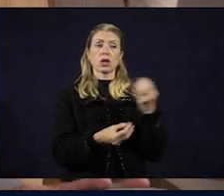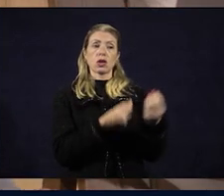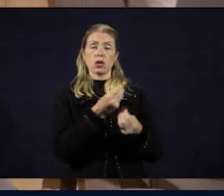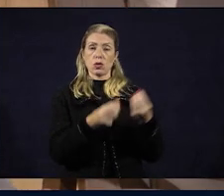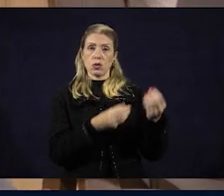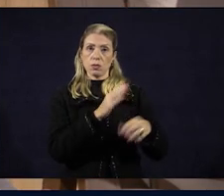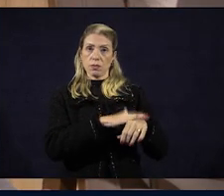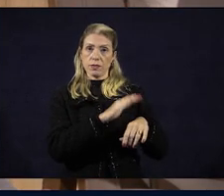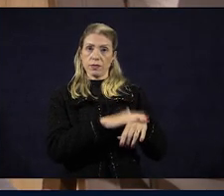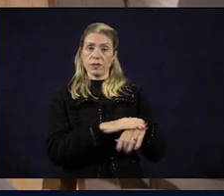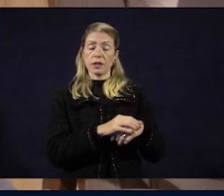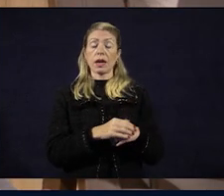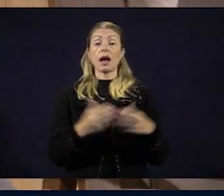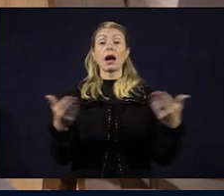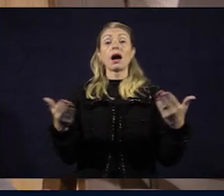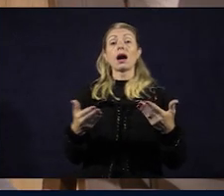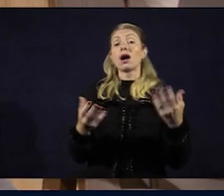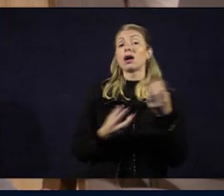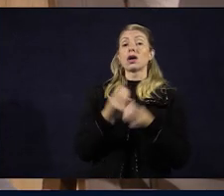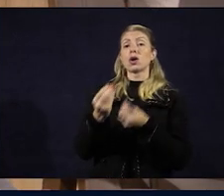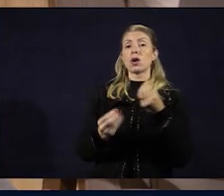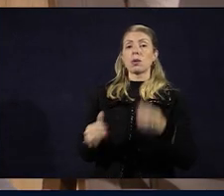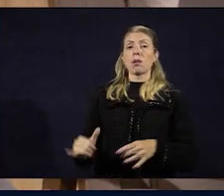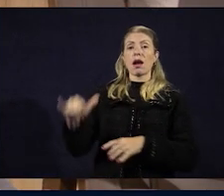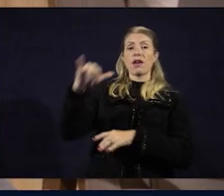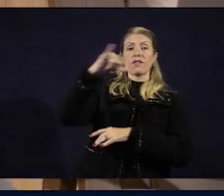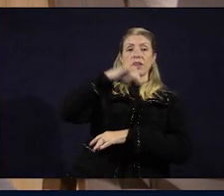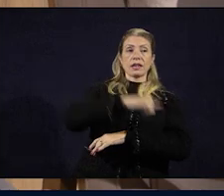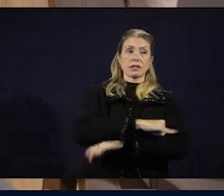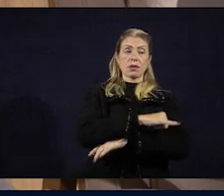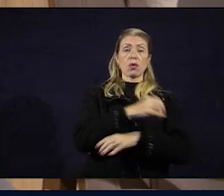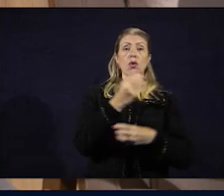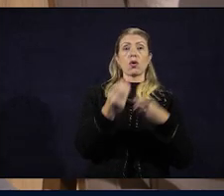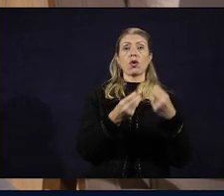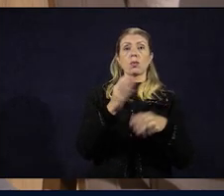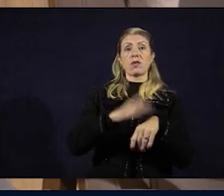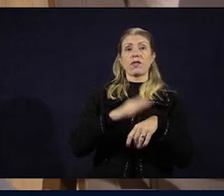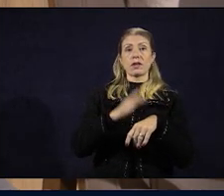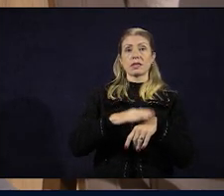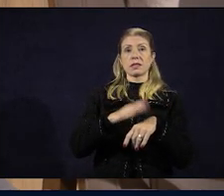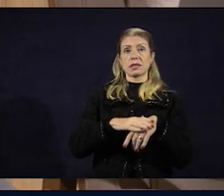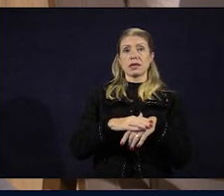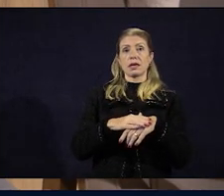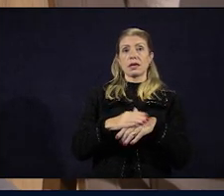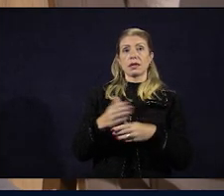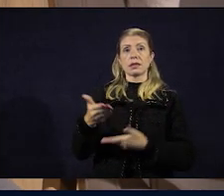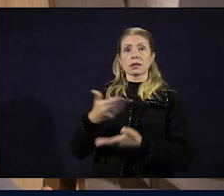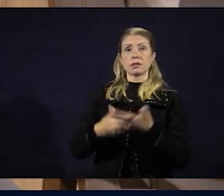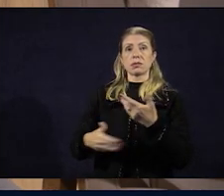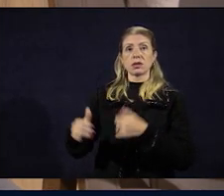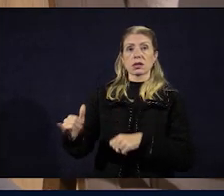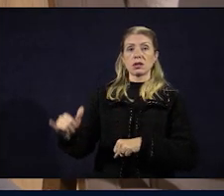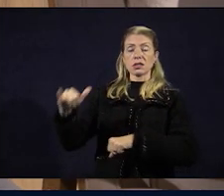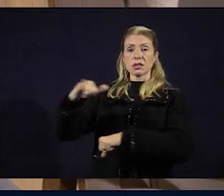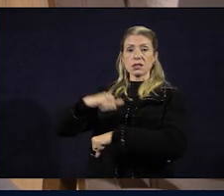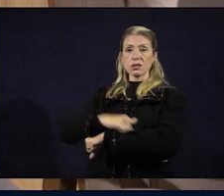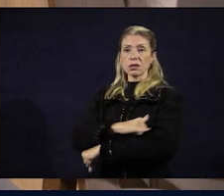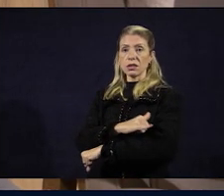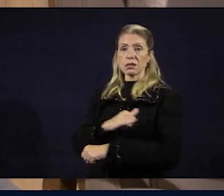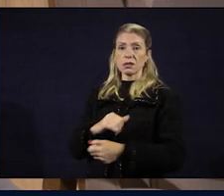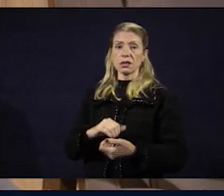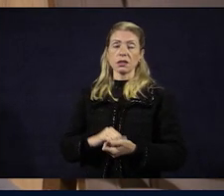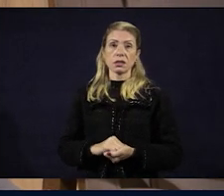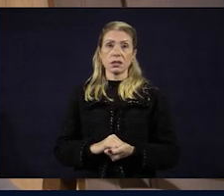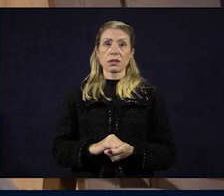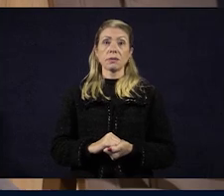falar de aviação, porque a gente não está transportando grãos por aviação, mas é um prazer estar aqui com os senhores. Lucas, estou aqui à